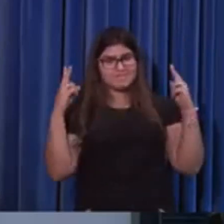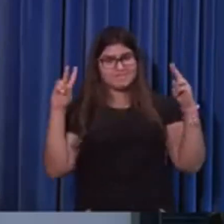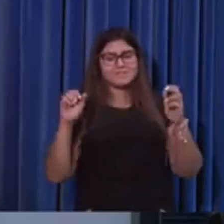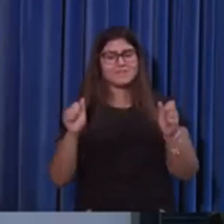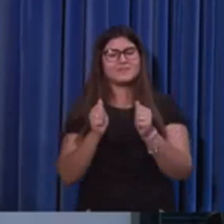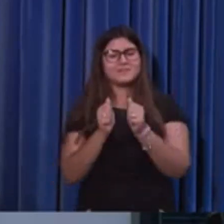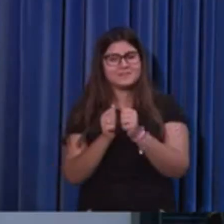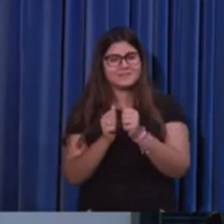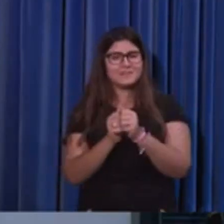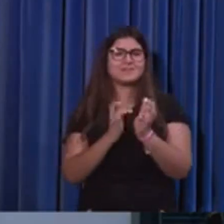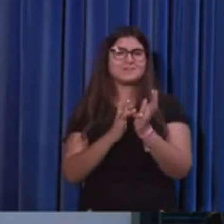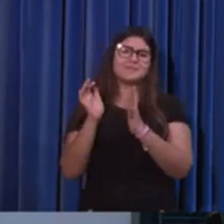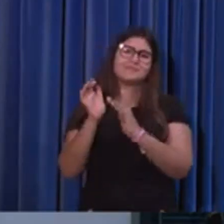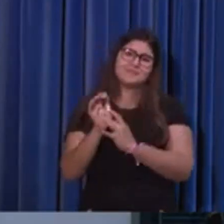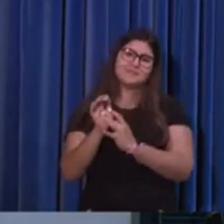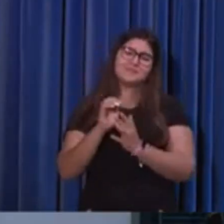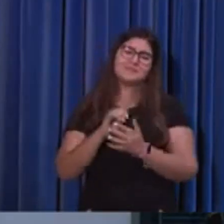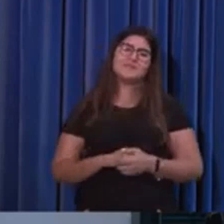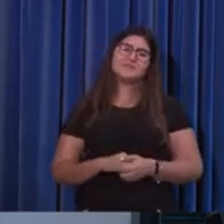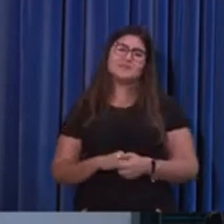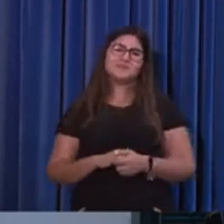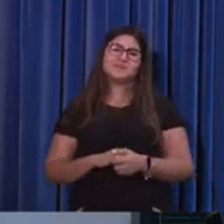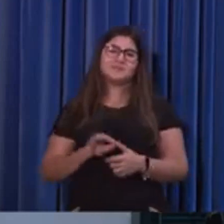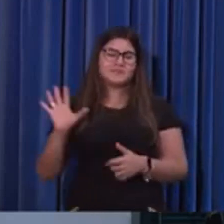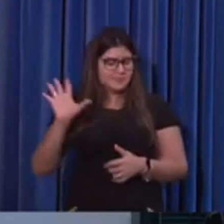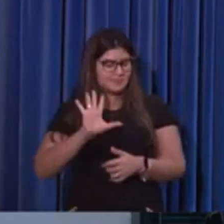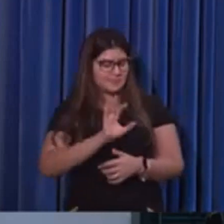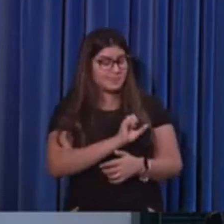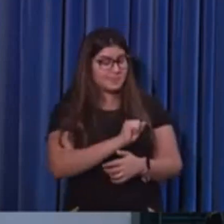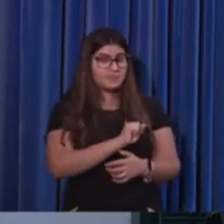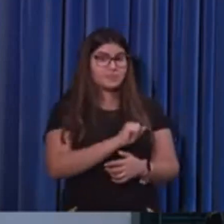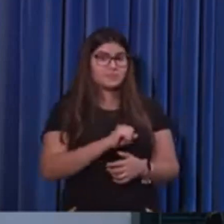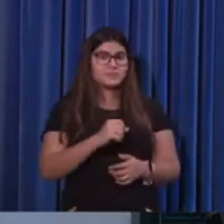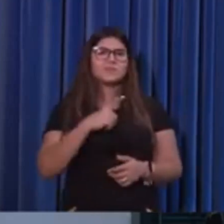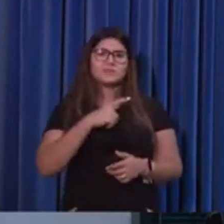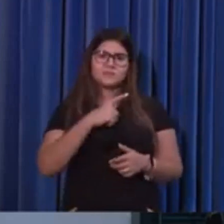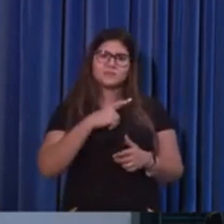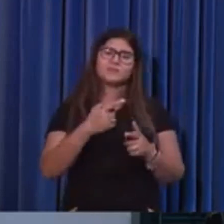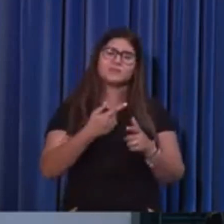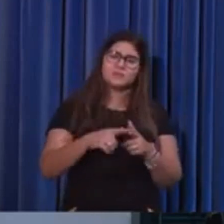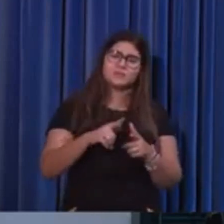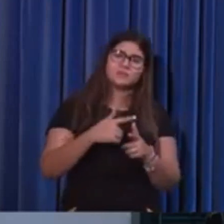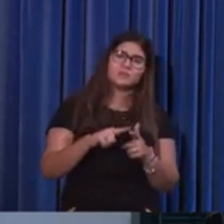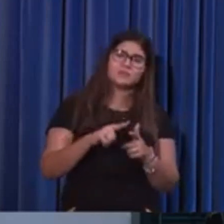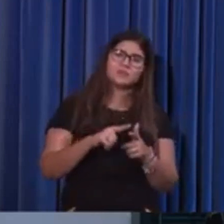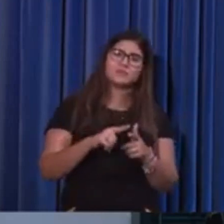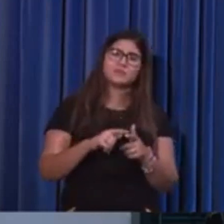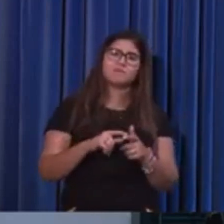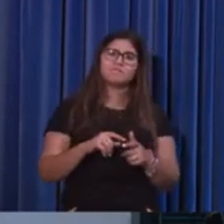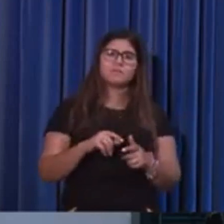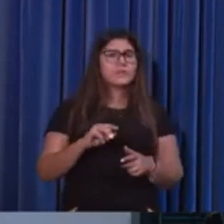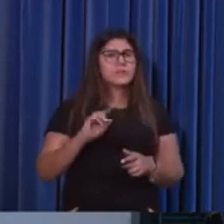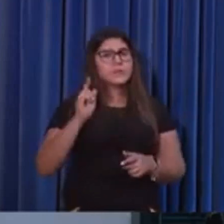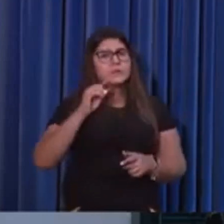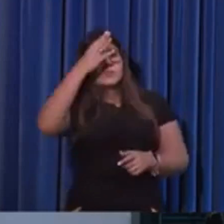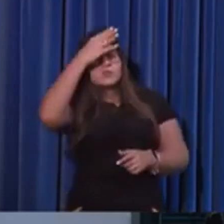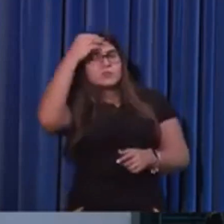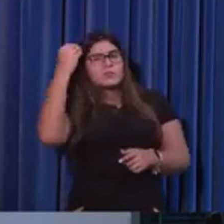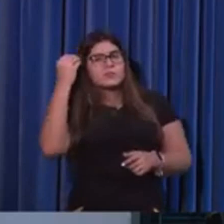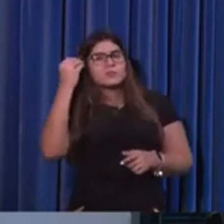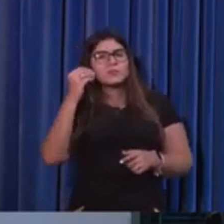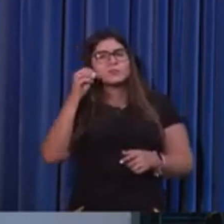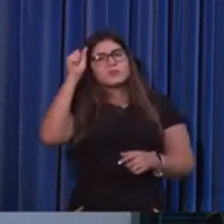você. Amado, nas tribulações que hão de vir sobre nossas vidas, não esqueça, o Senhor